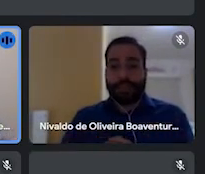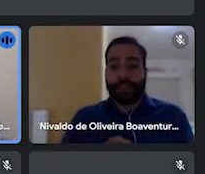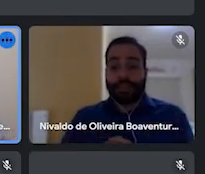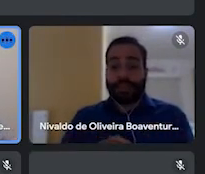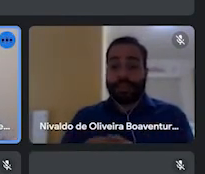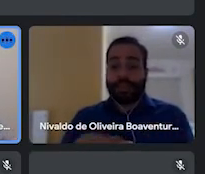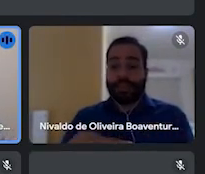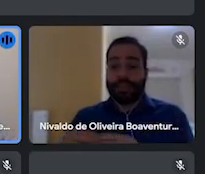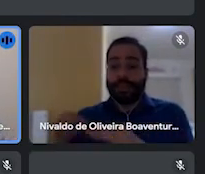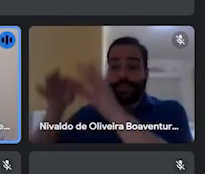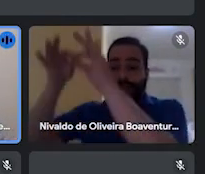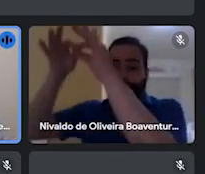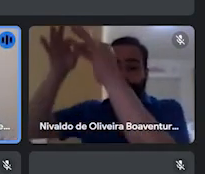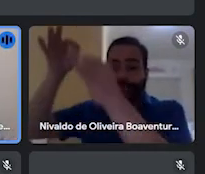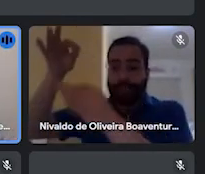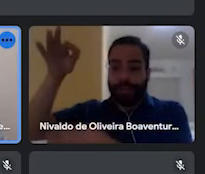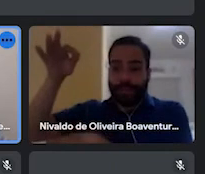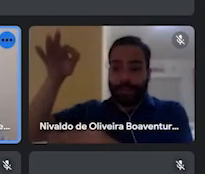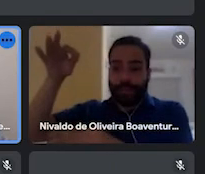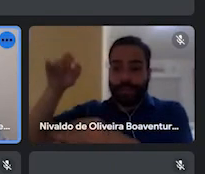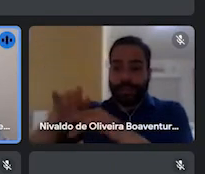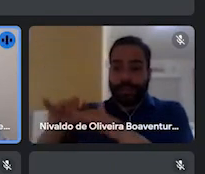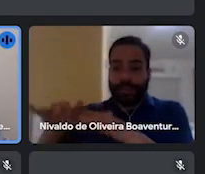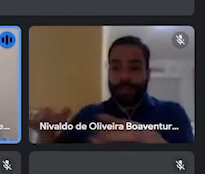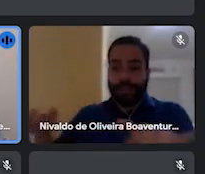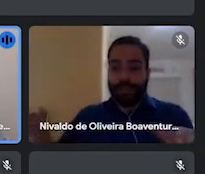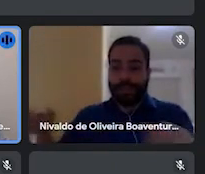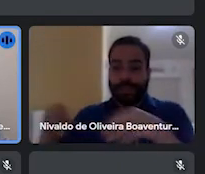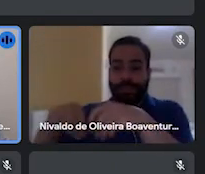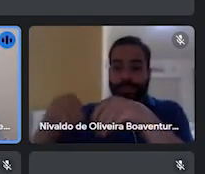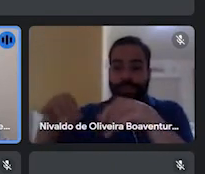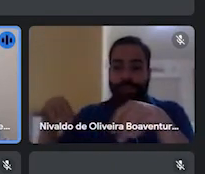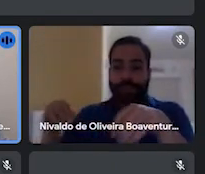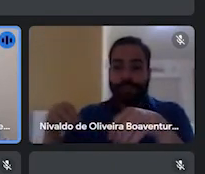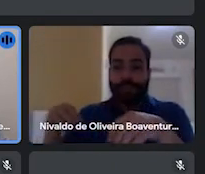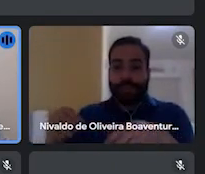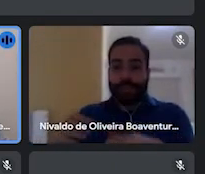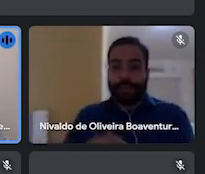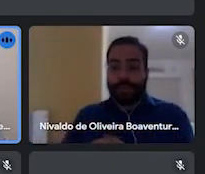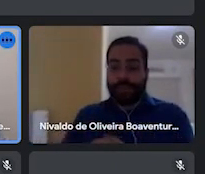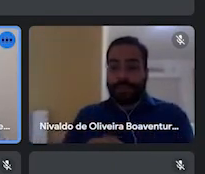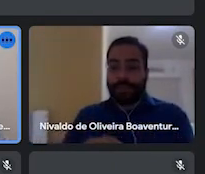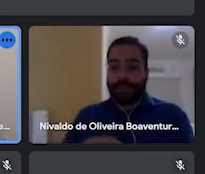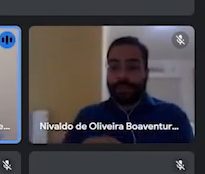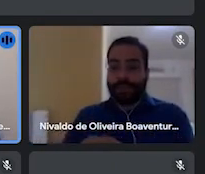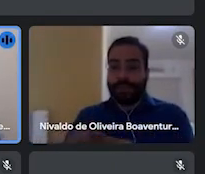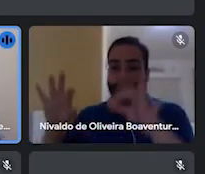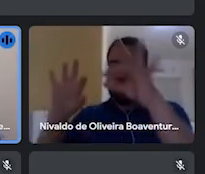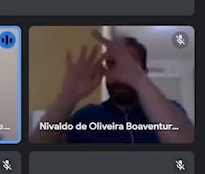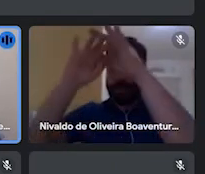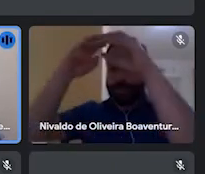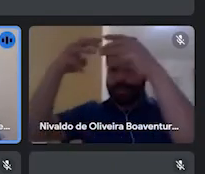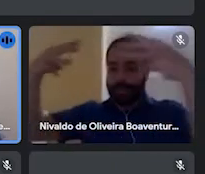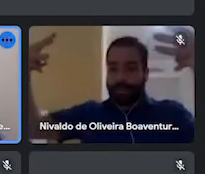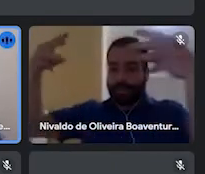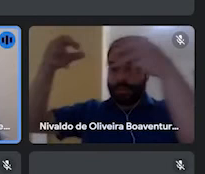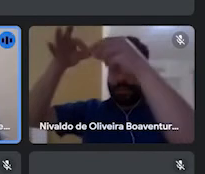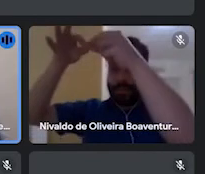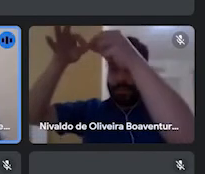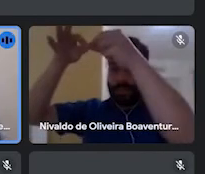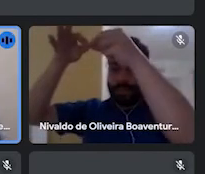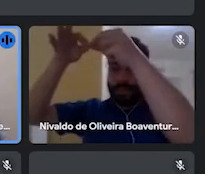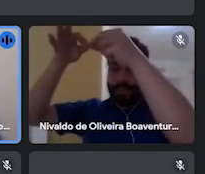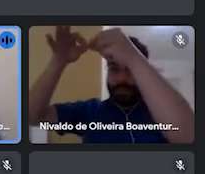temporário, gente, é um equipamento que você vai colocar na rede para você ficar